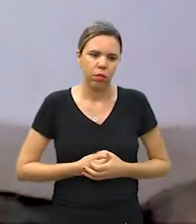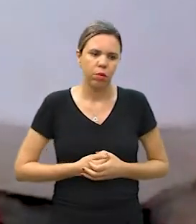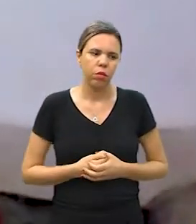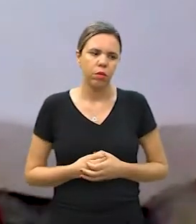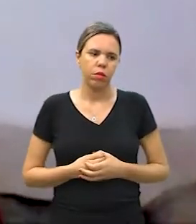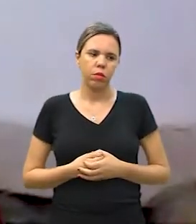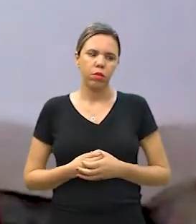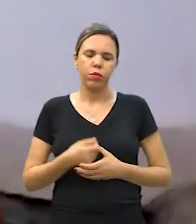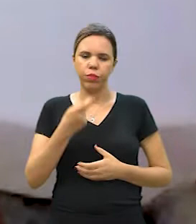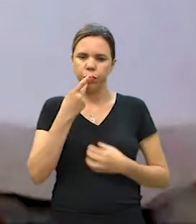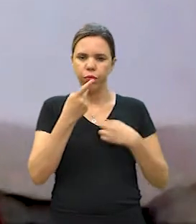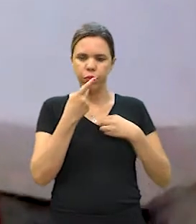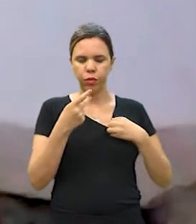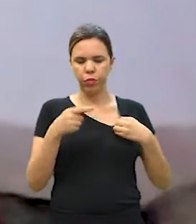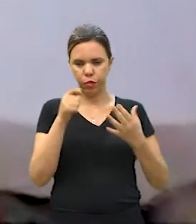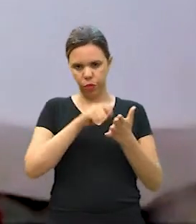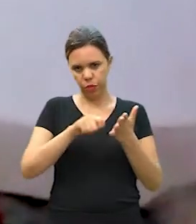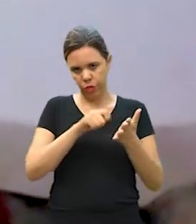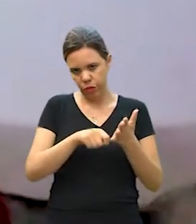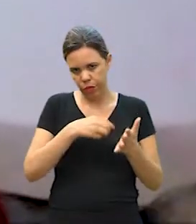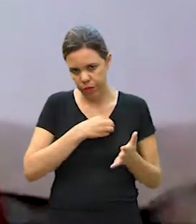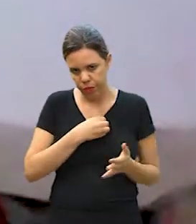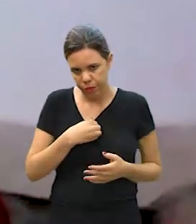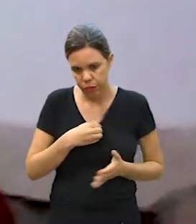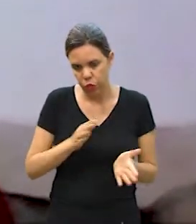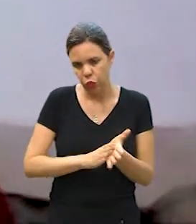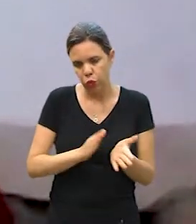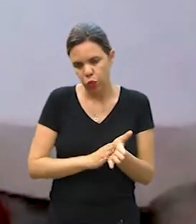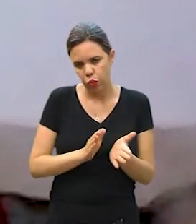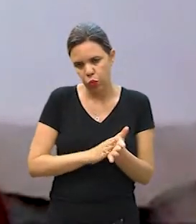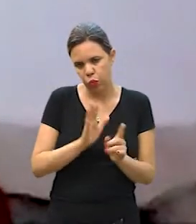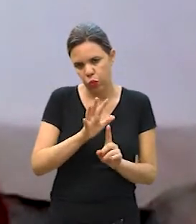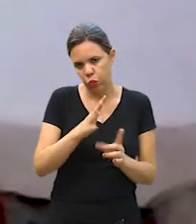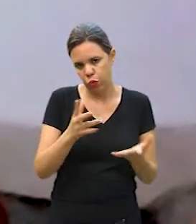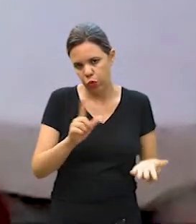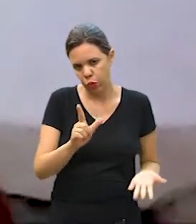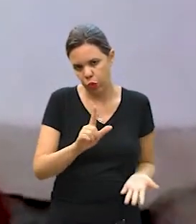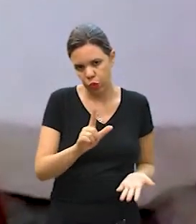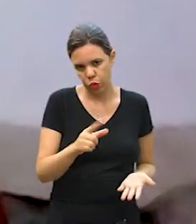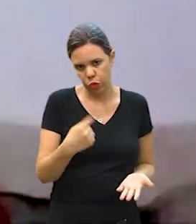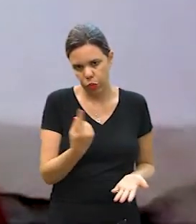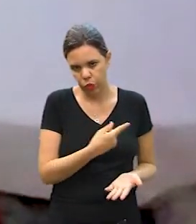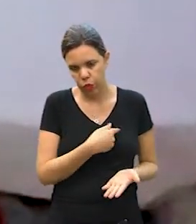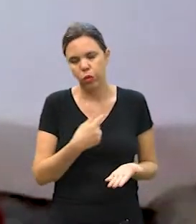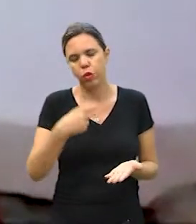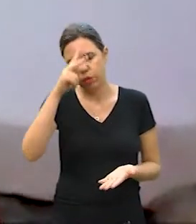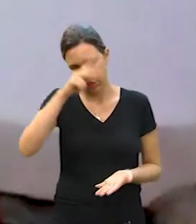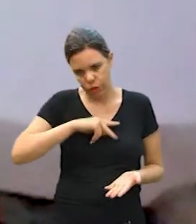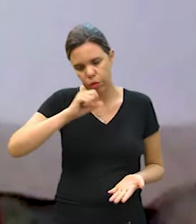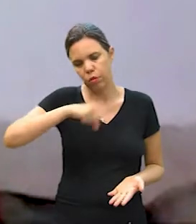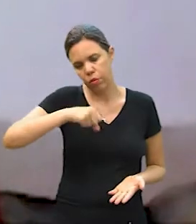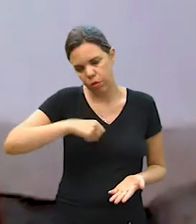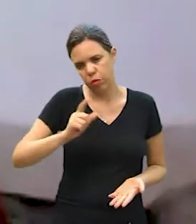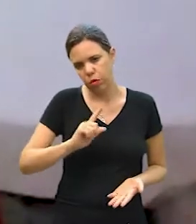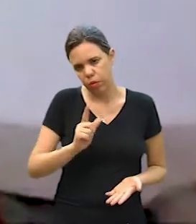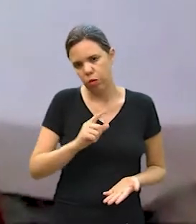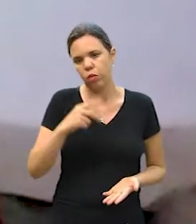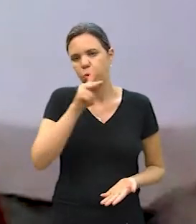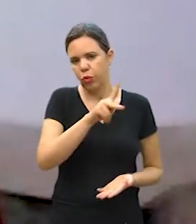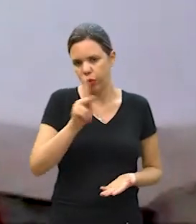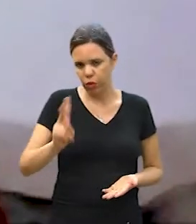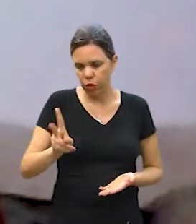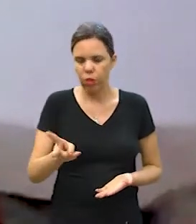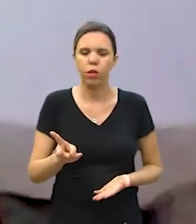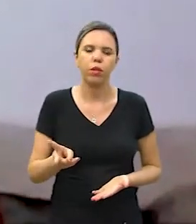precisa. Então, foi falado aí, eu até anotei aqui, né, sobre a cobrança. É lógico que nós nos cobramos sim, né? Muito. O